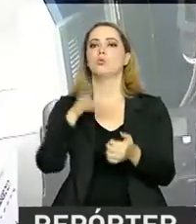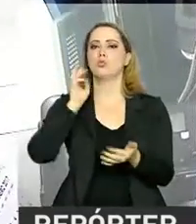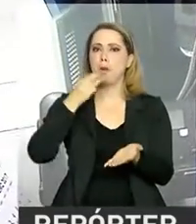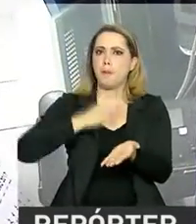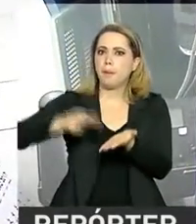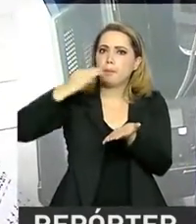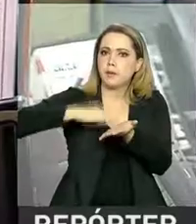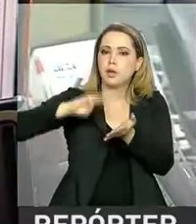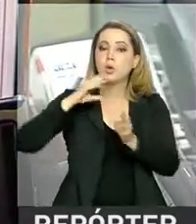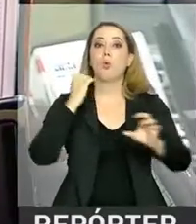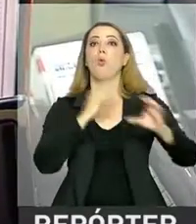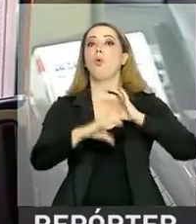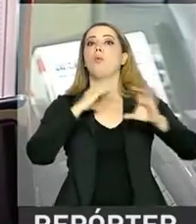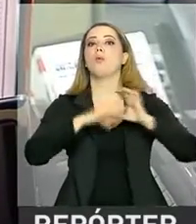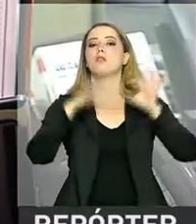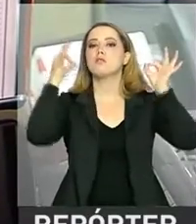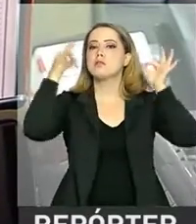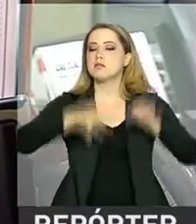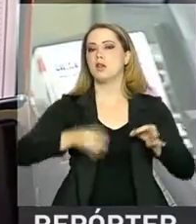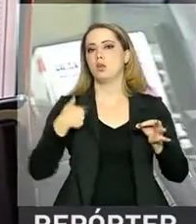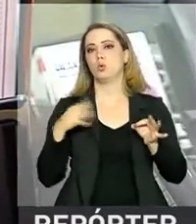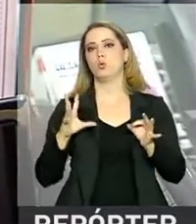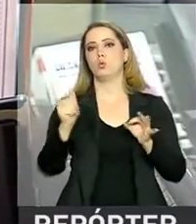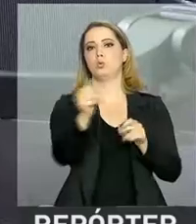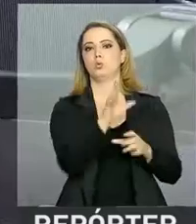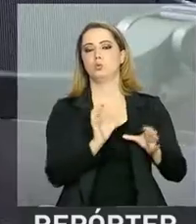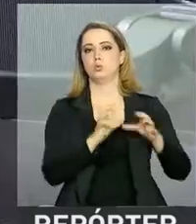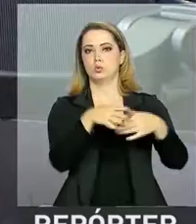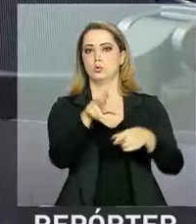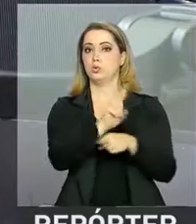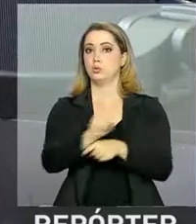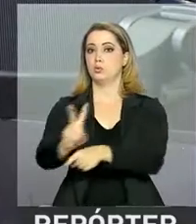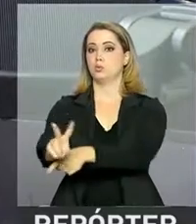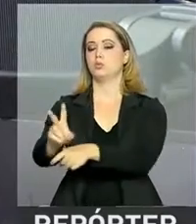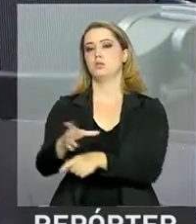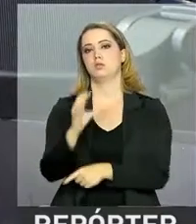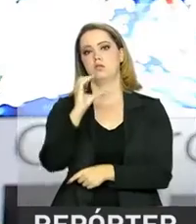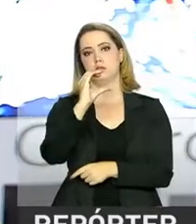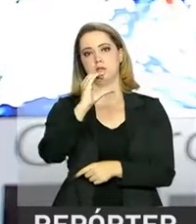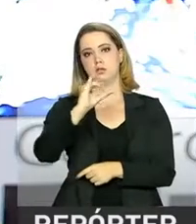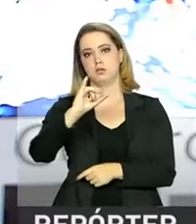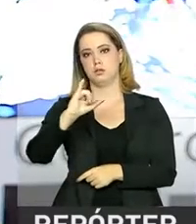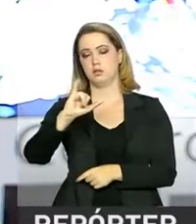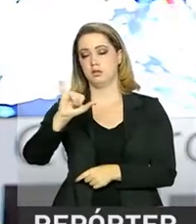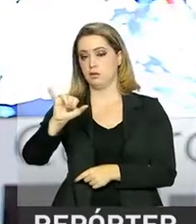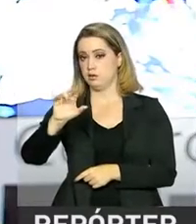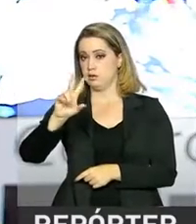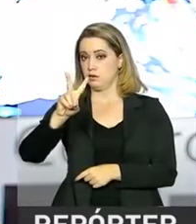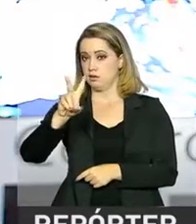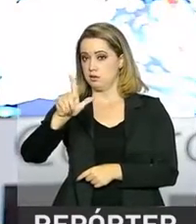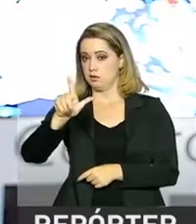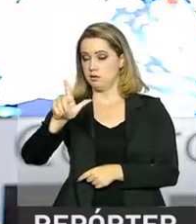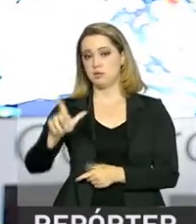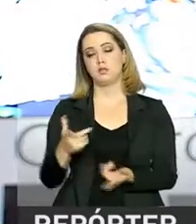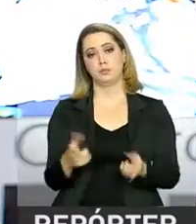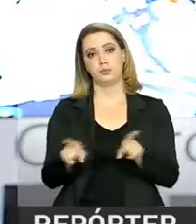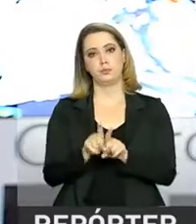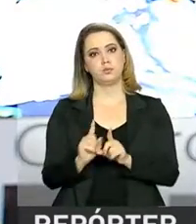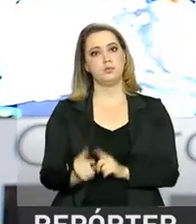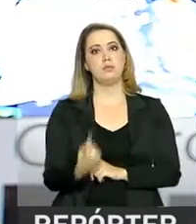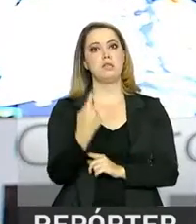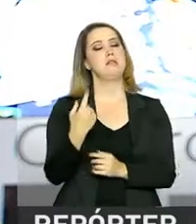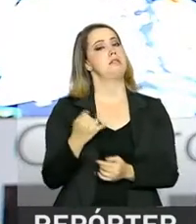e se comunicando articulando se com todos esses serviços então essa é uma parte uma vez ocorrido desastre nós temos equipes